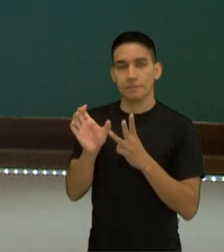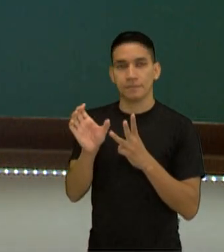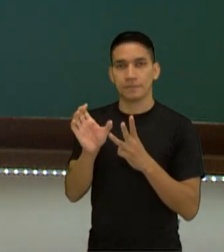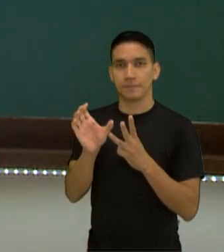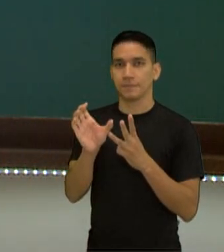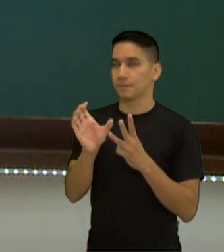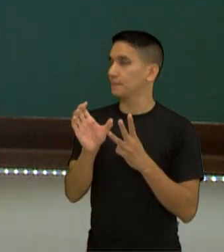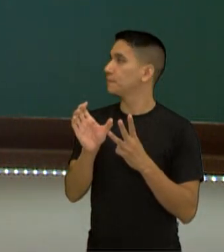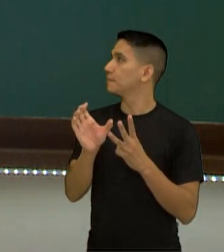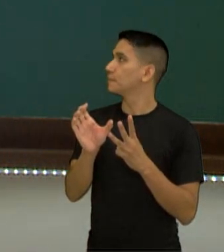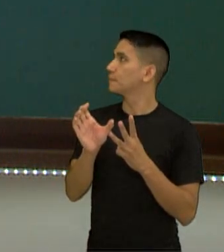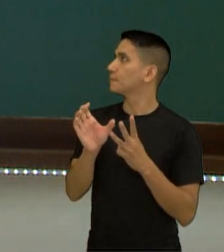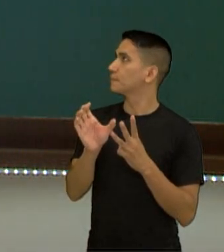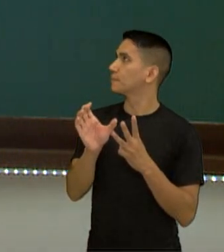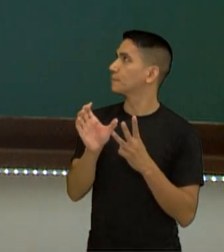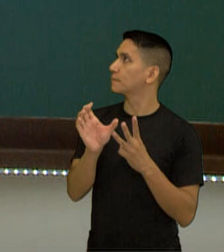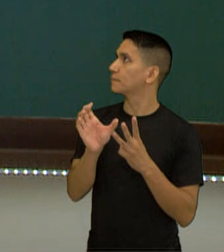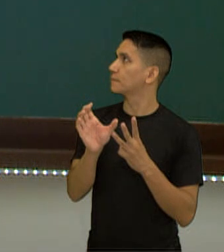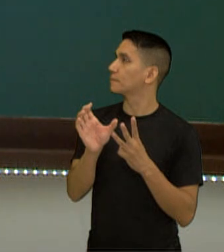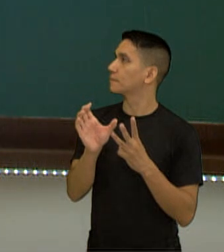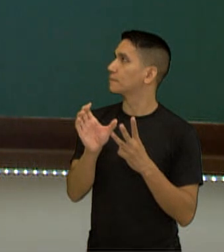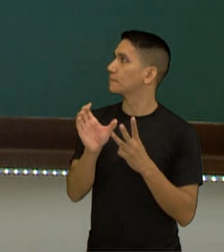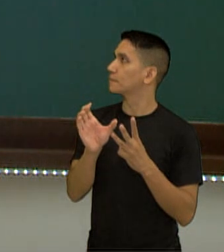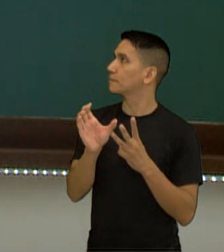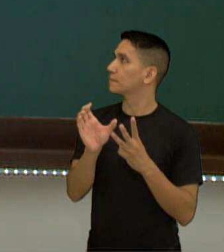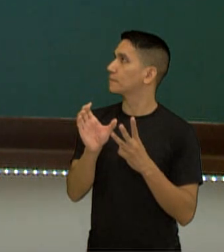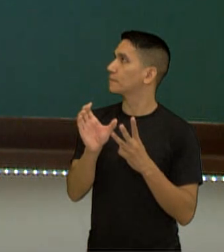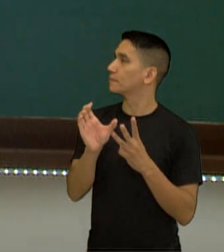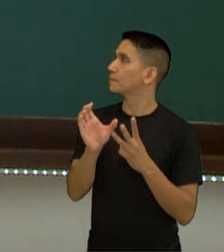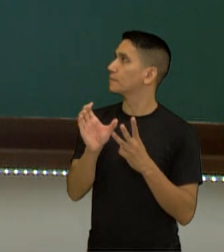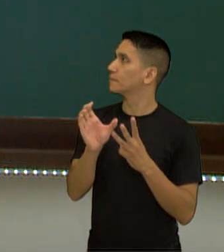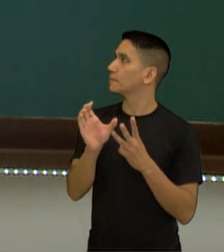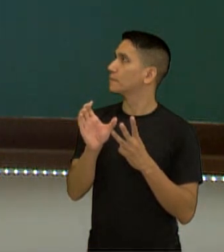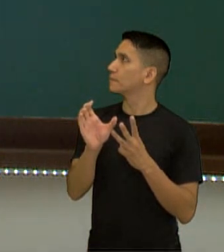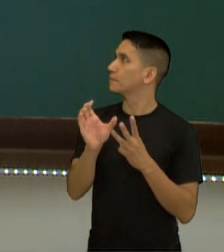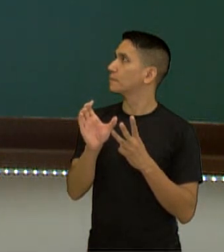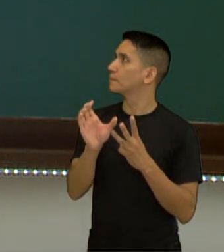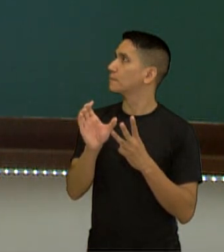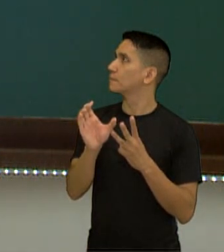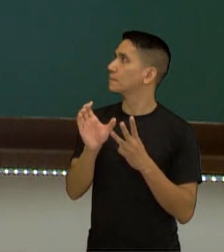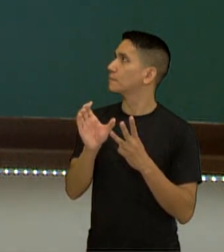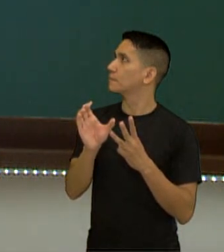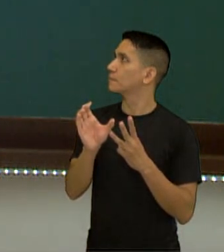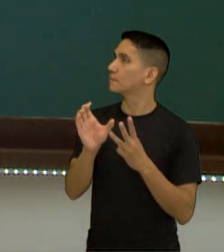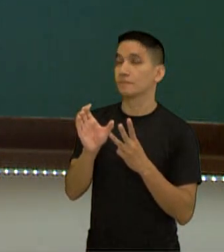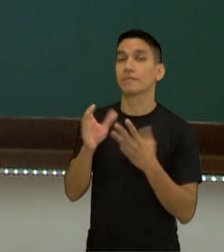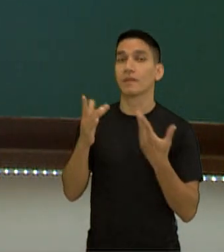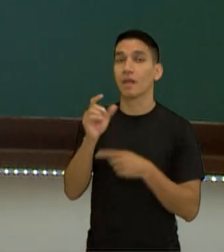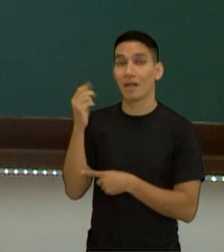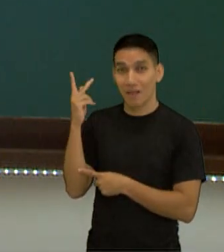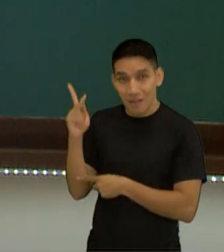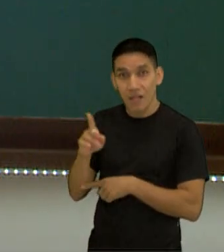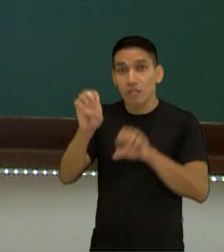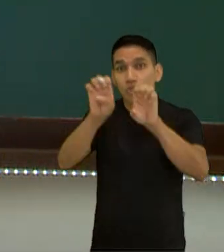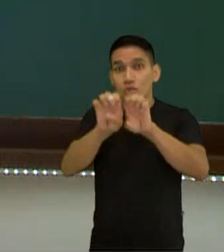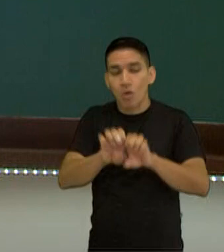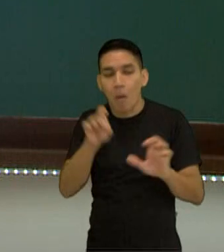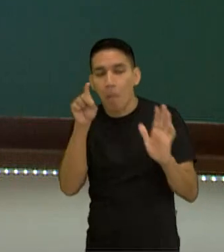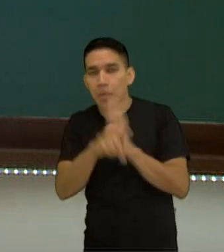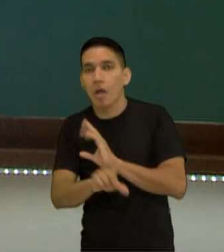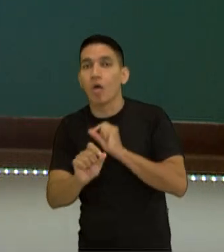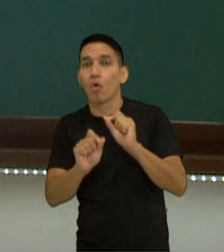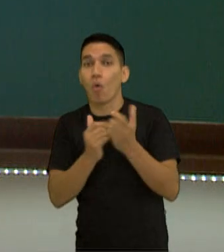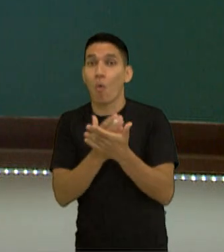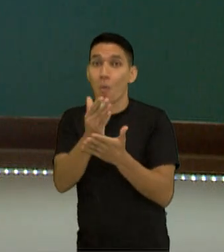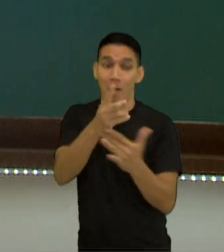Never forget to try ecotourism. It's the one of main attraction of the destination. Então, aqui a estrutura de pergunta, iniciamos